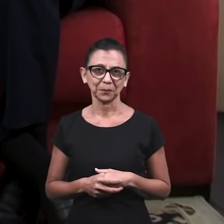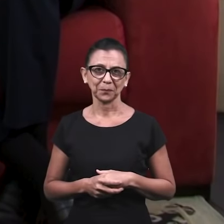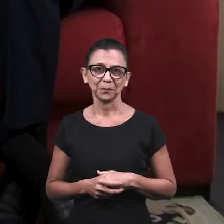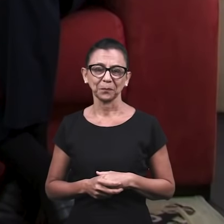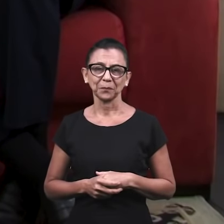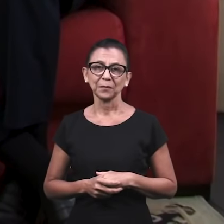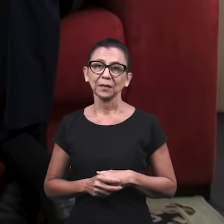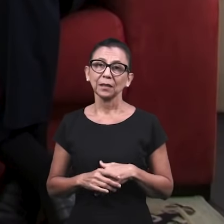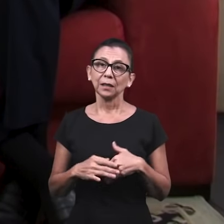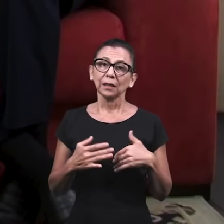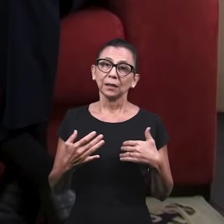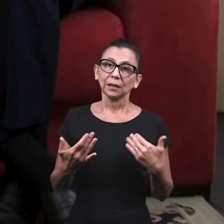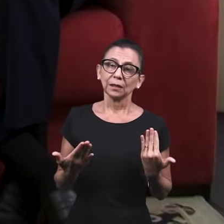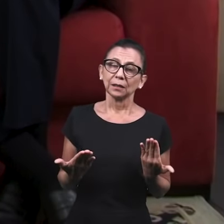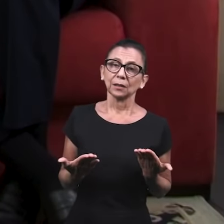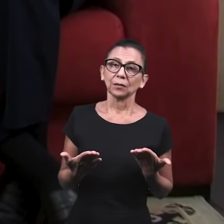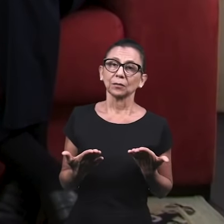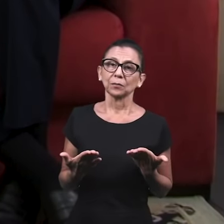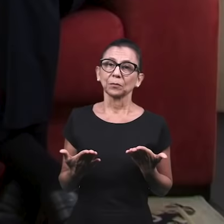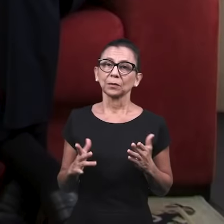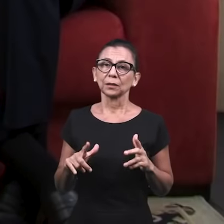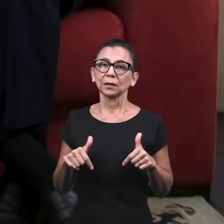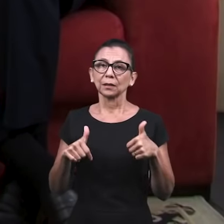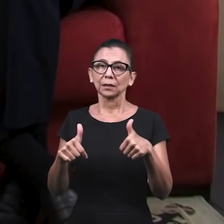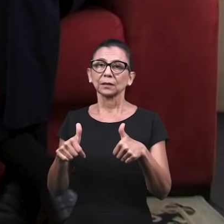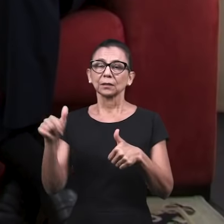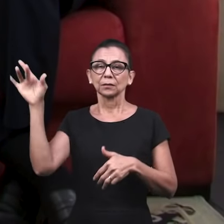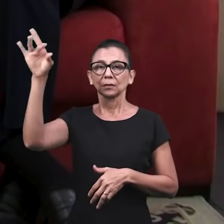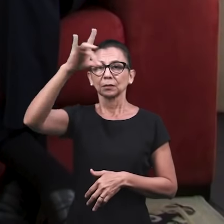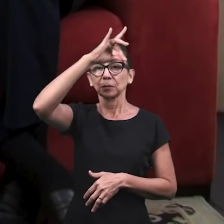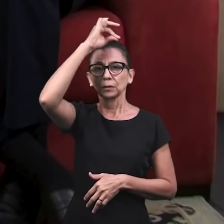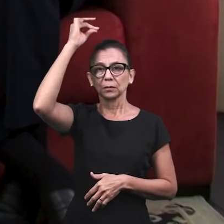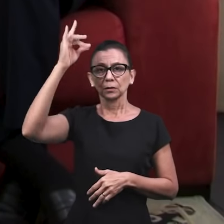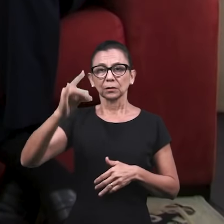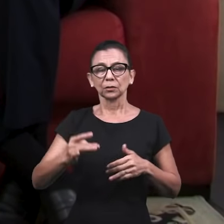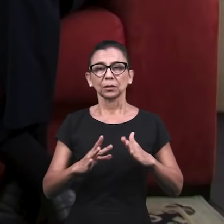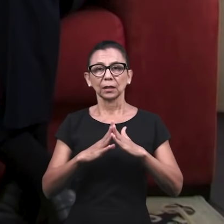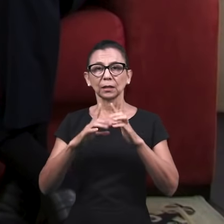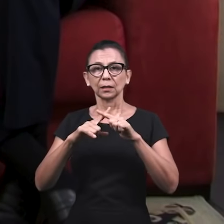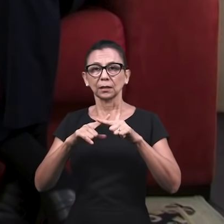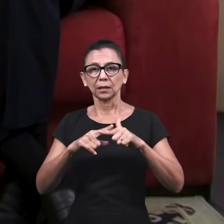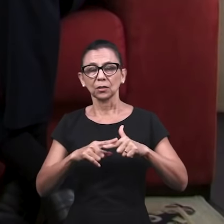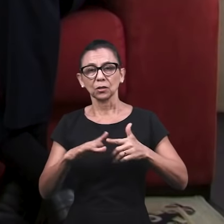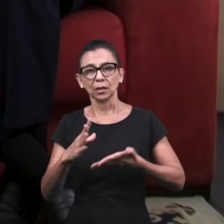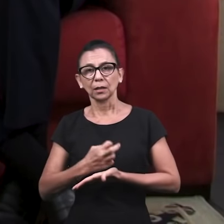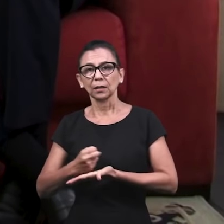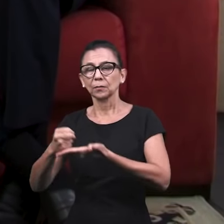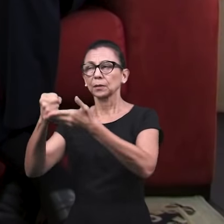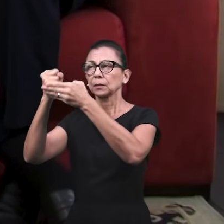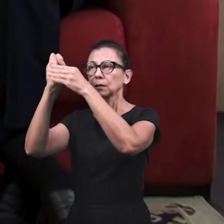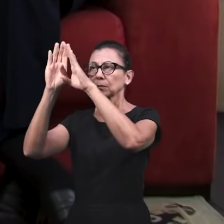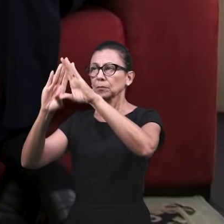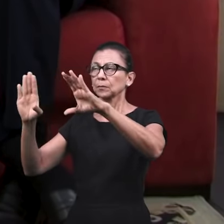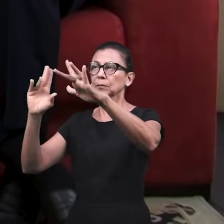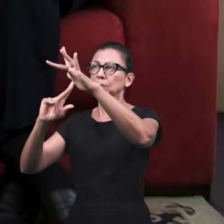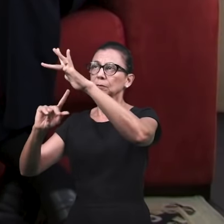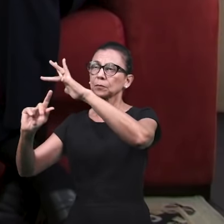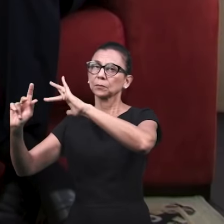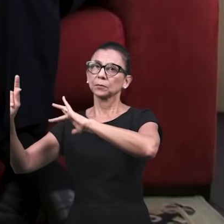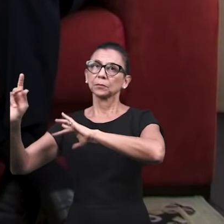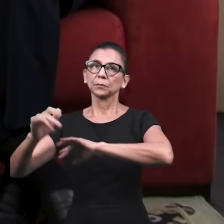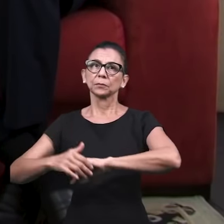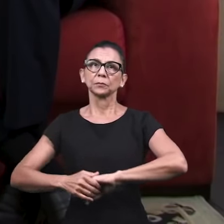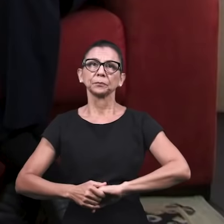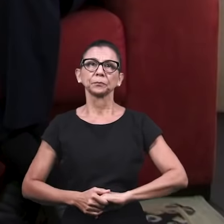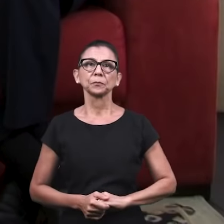é praticar uma ação que é levar a igreja à eternidade. Muito bom, muito bom. Louvado seja o nome do Senhor. Como